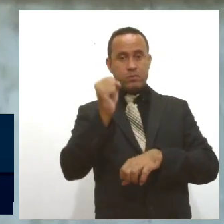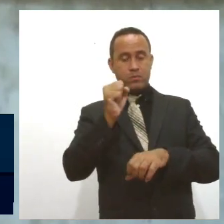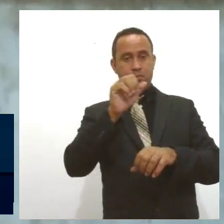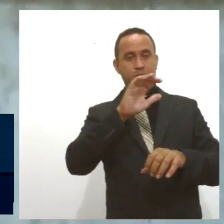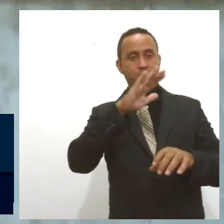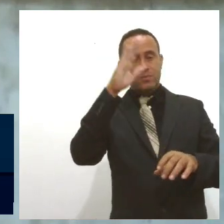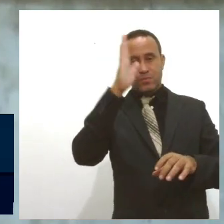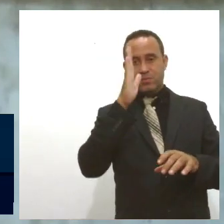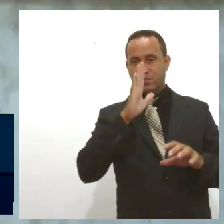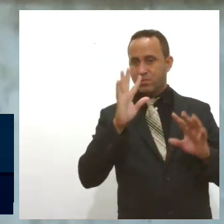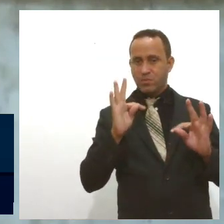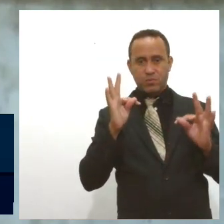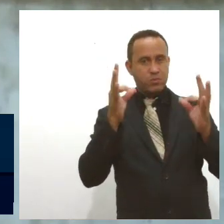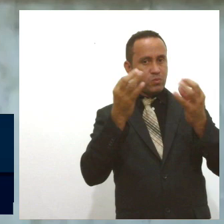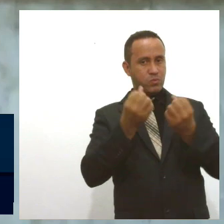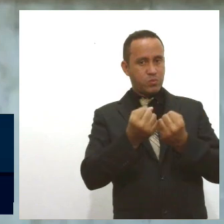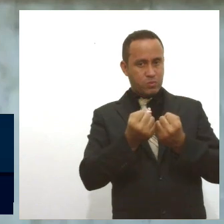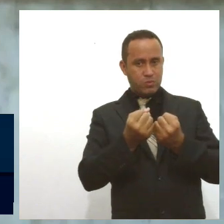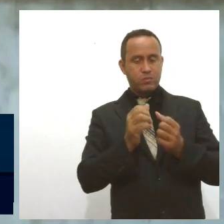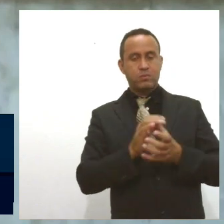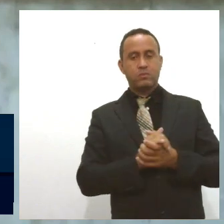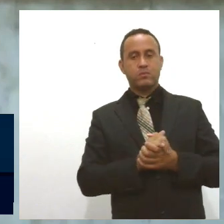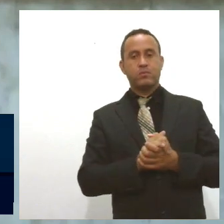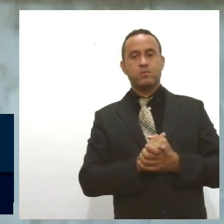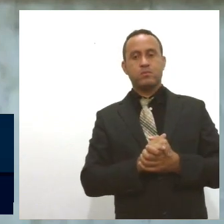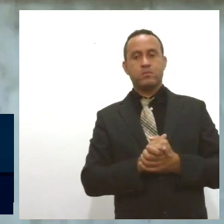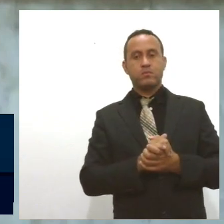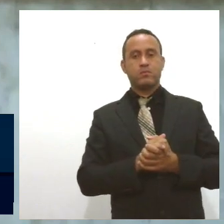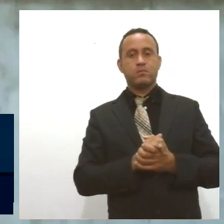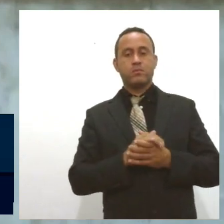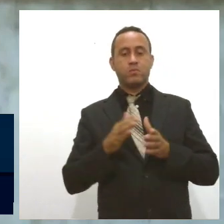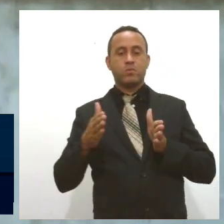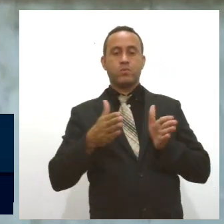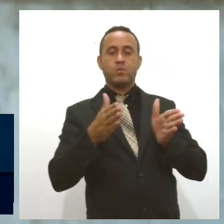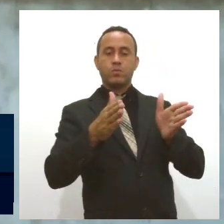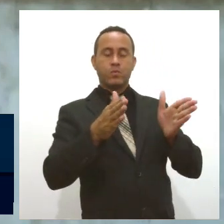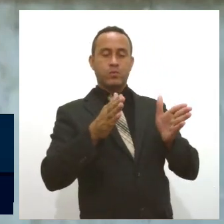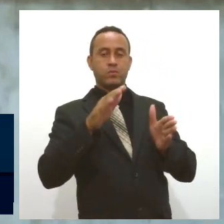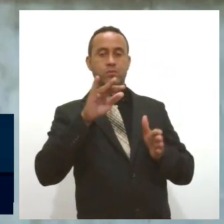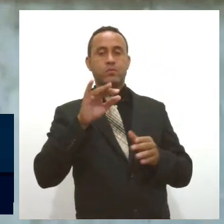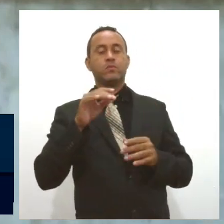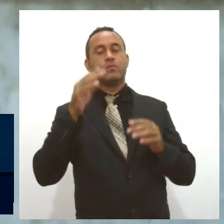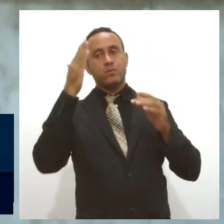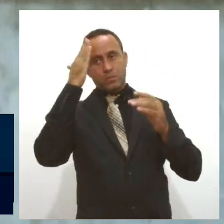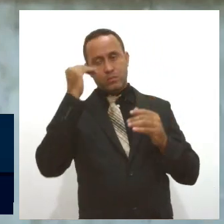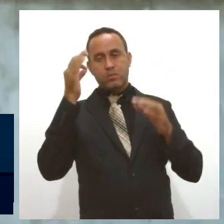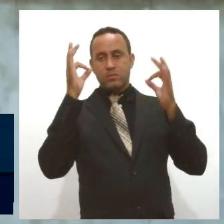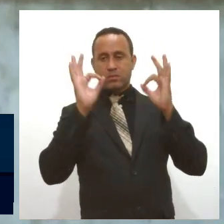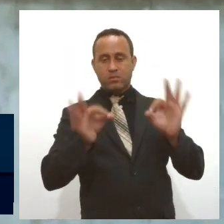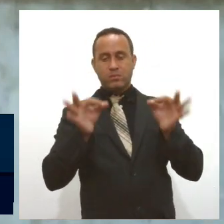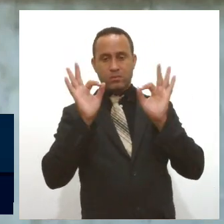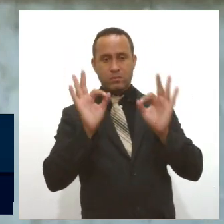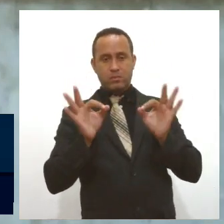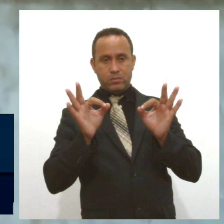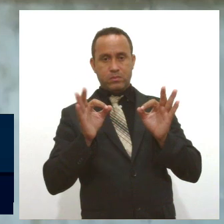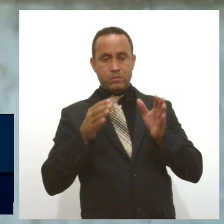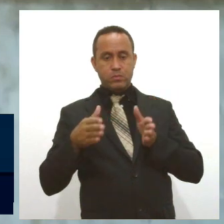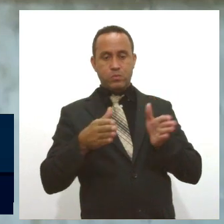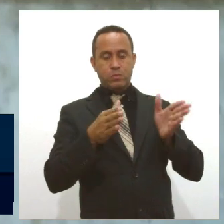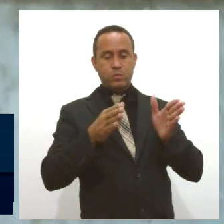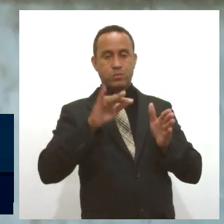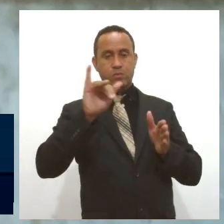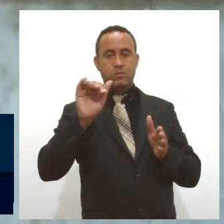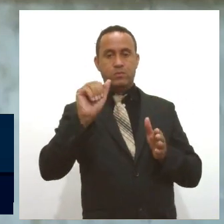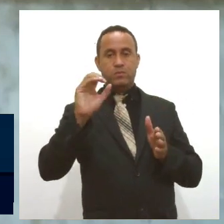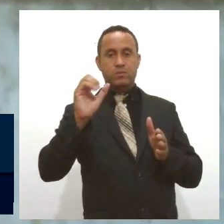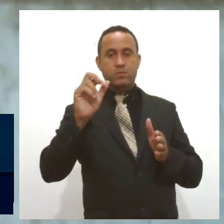Nordeste brasileiro, para o Brasil. Com relação ao Rio Jacarecica, a senhora está coberta de razão. O Rio Jacarecica é